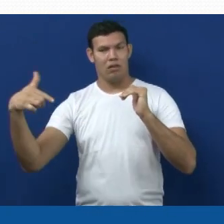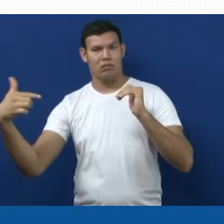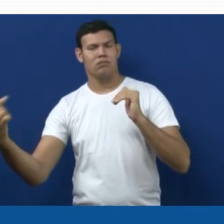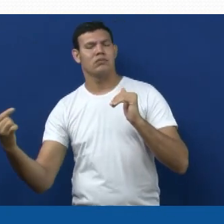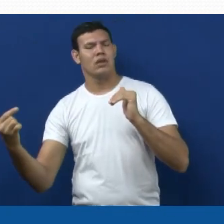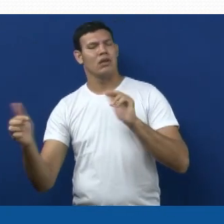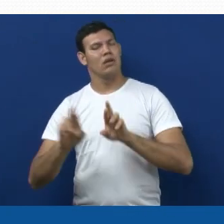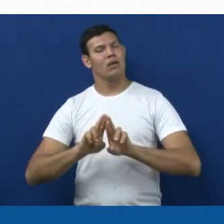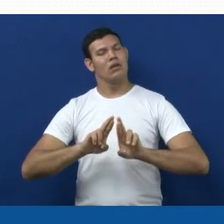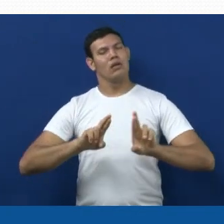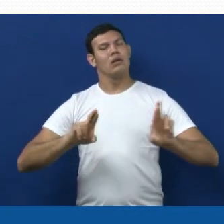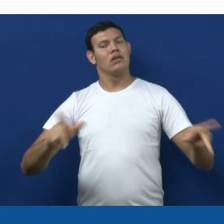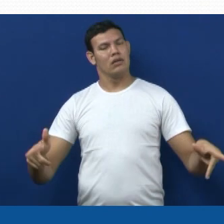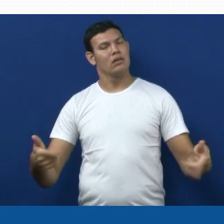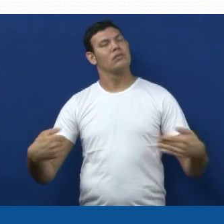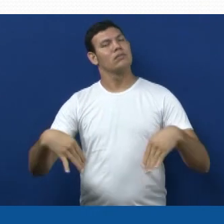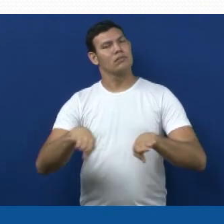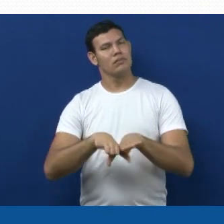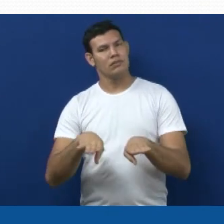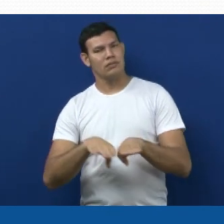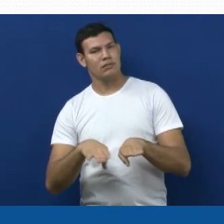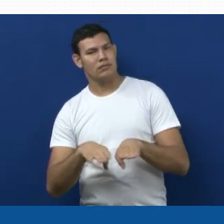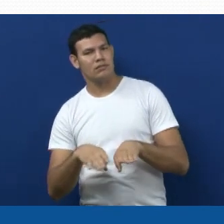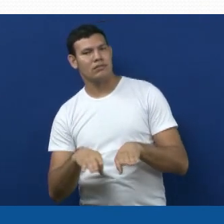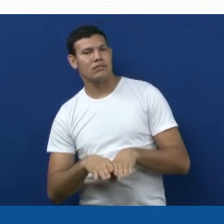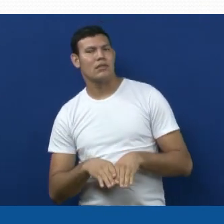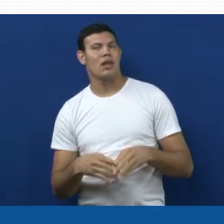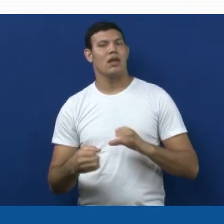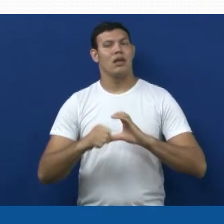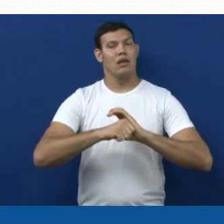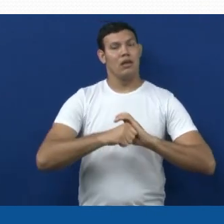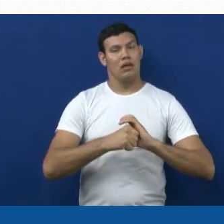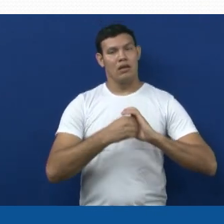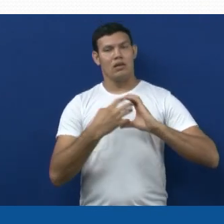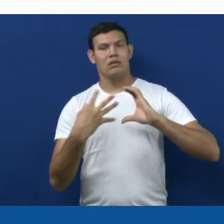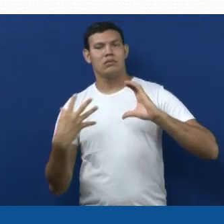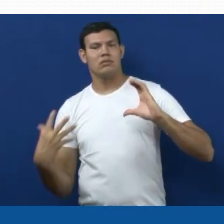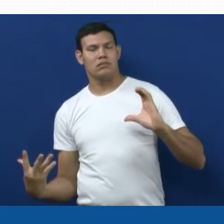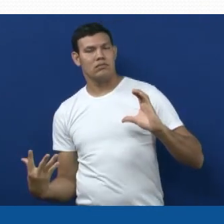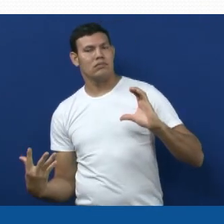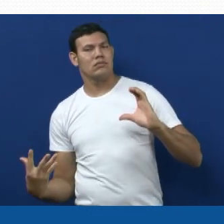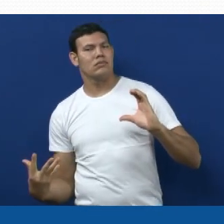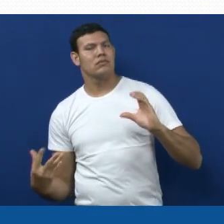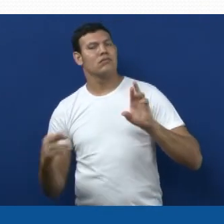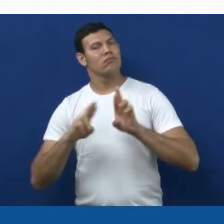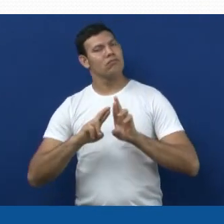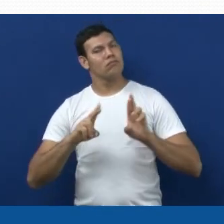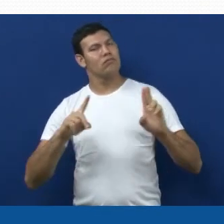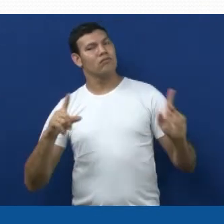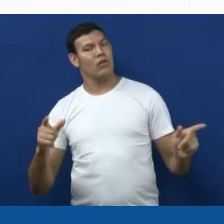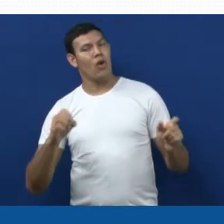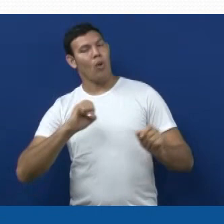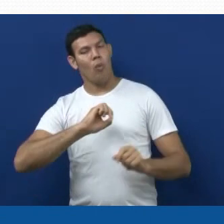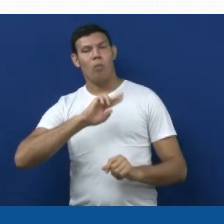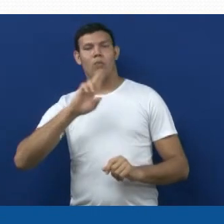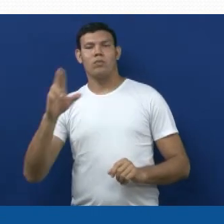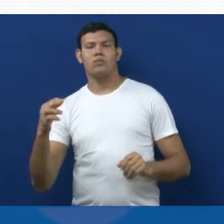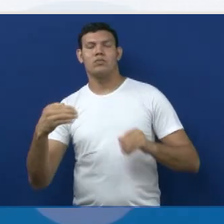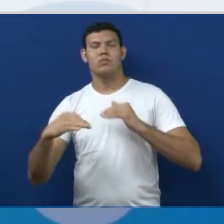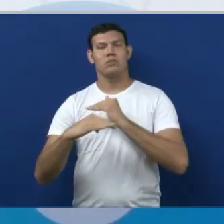vão diferenciar. Então, as propriedades é o que diferenciam ou que iguala uma matéria.